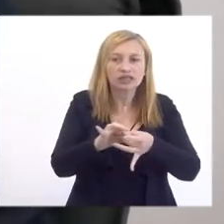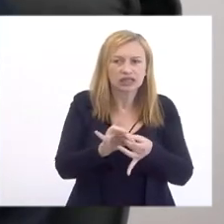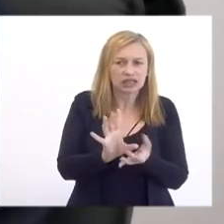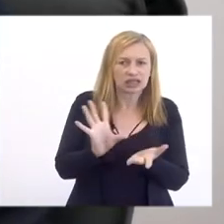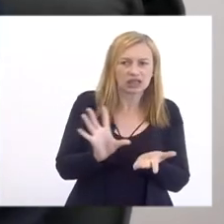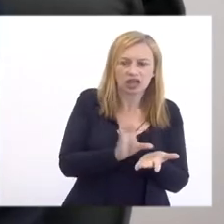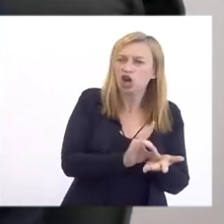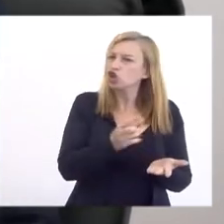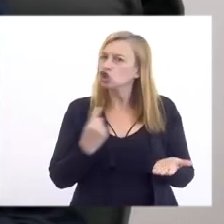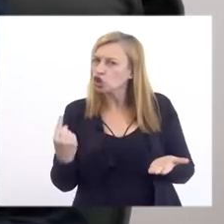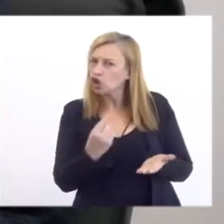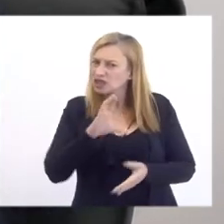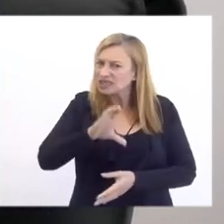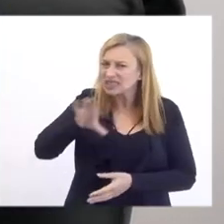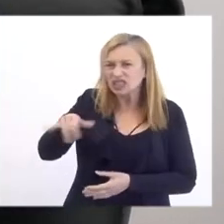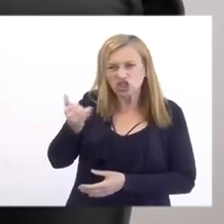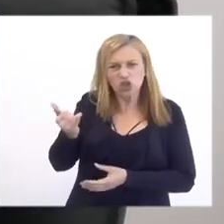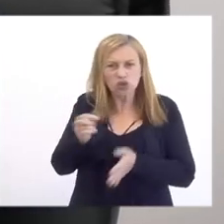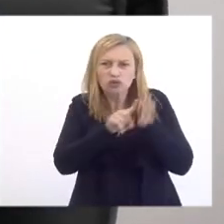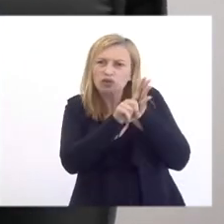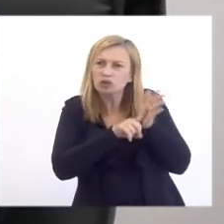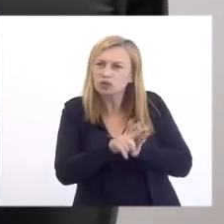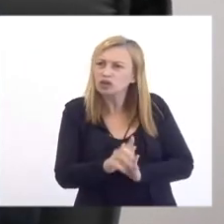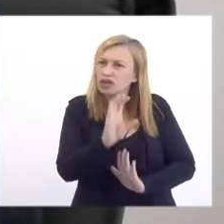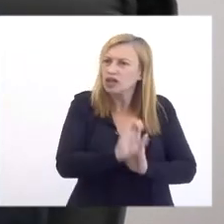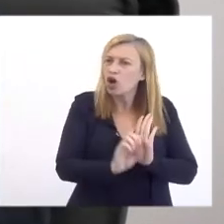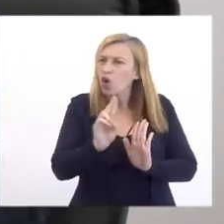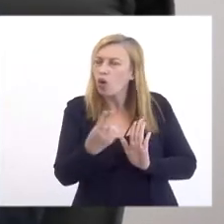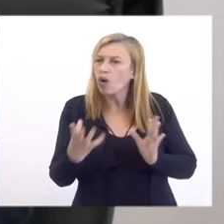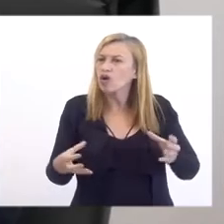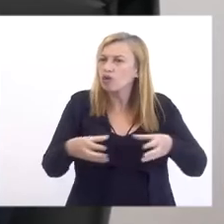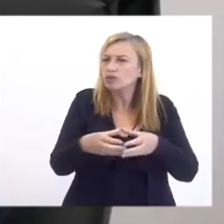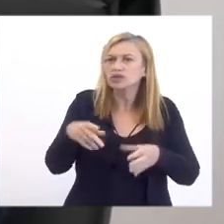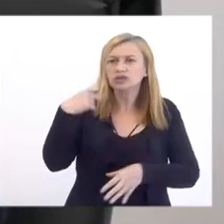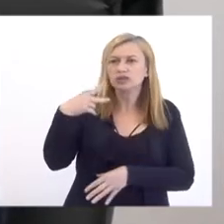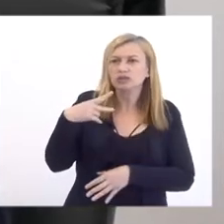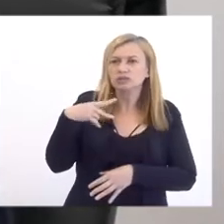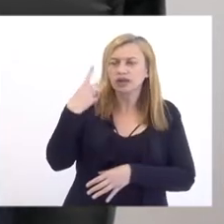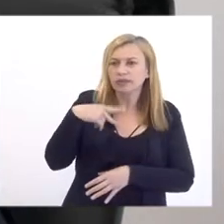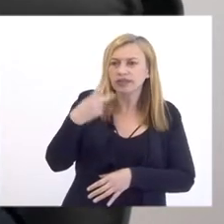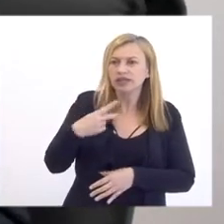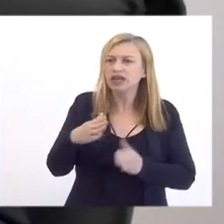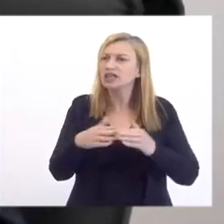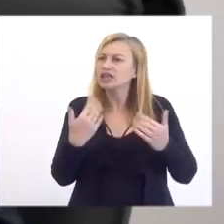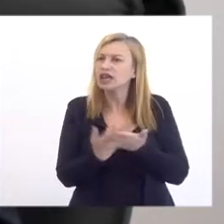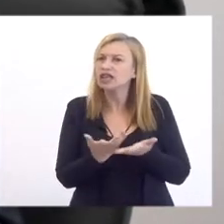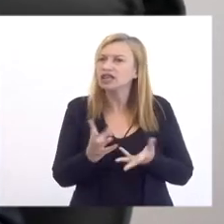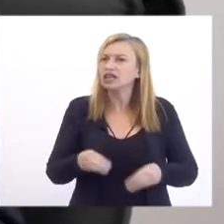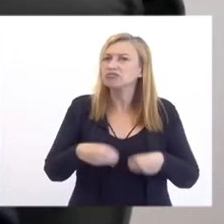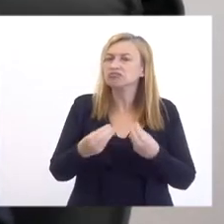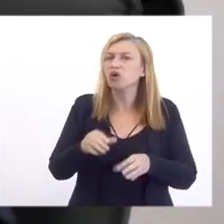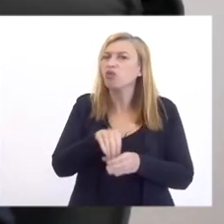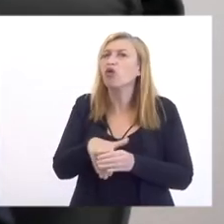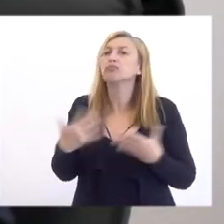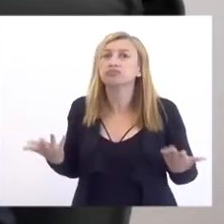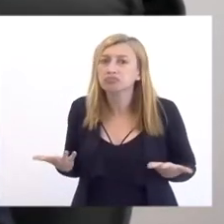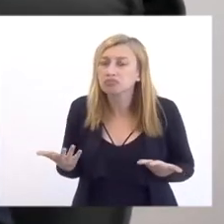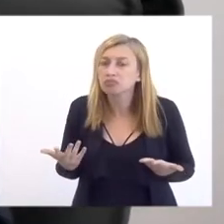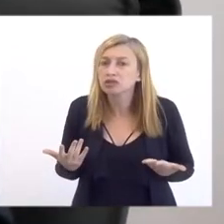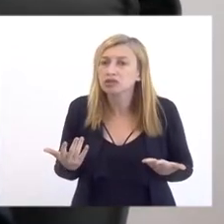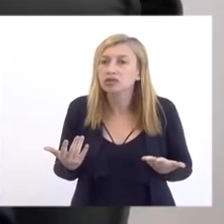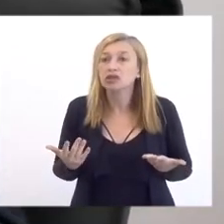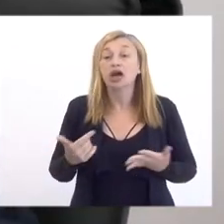Somos nós da CCJ que devemos apreciar as emendas ou a Comissão Parlamentar de Inquérito que deu o voto?